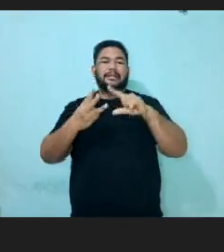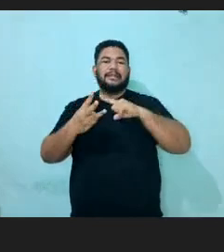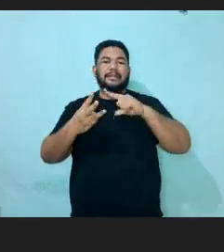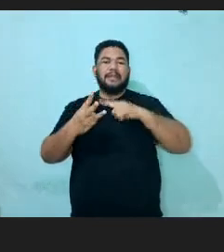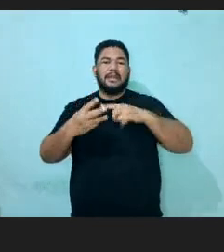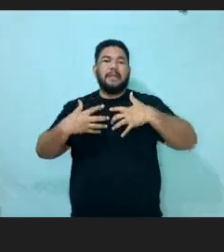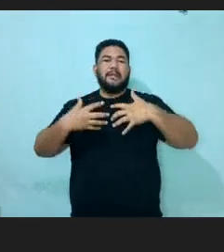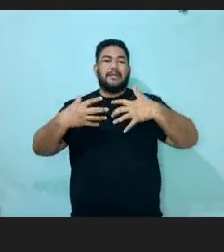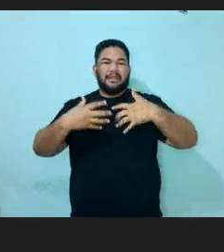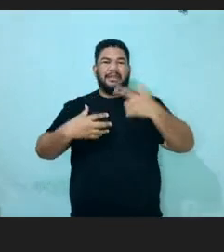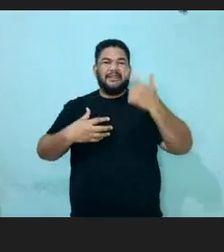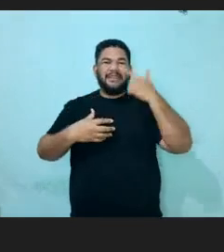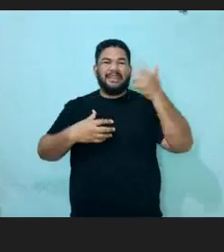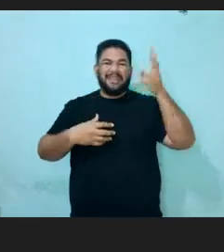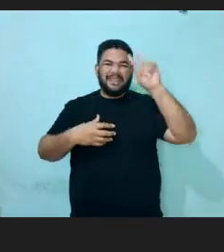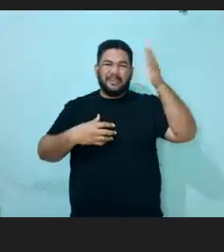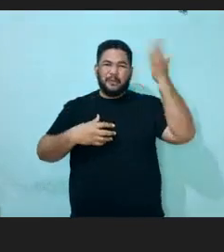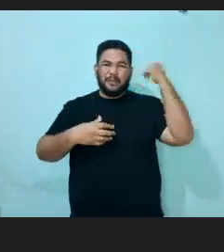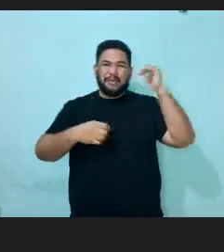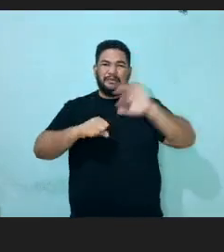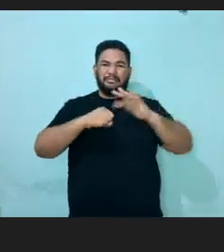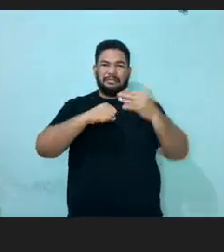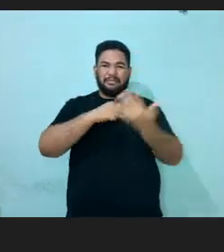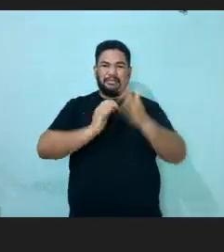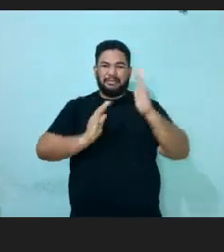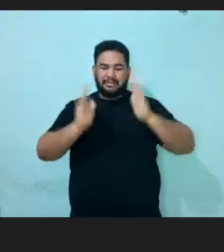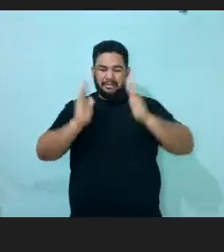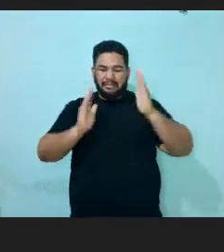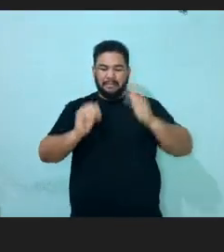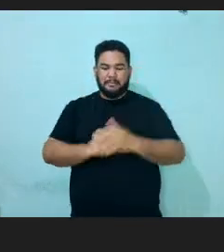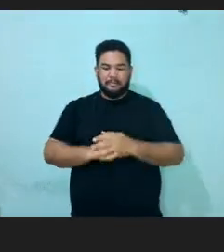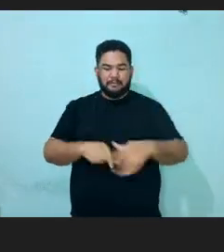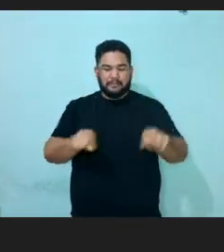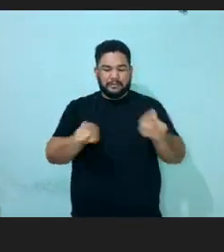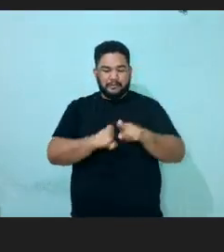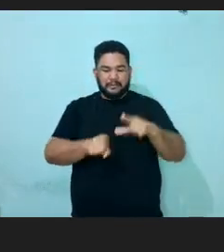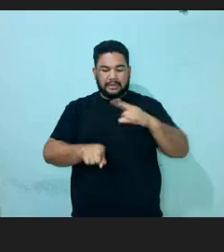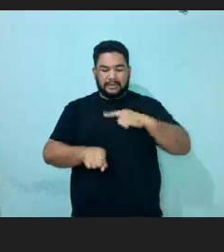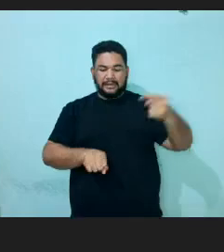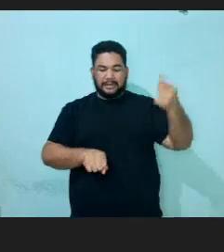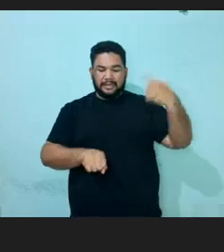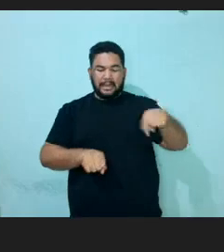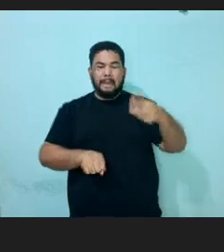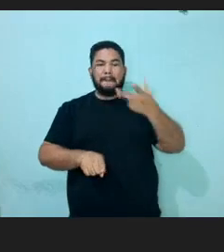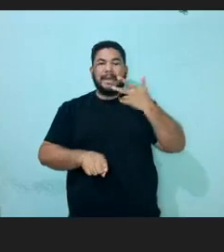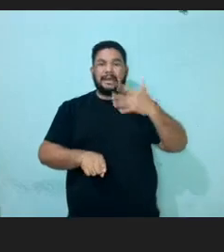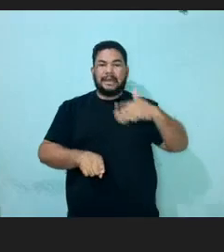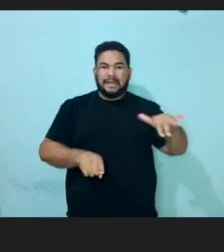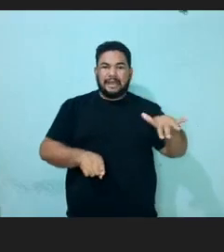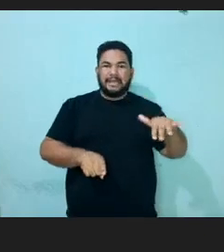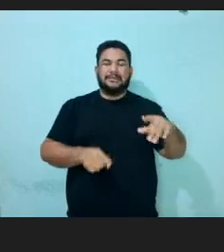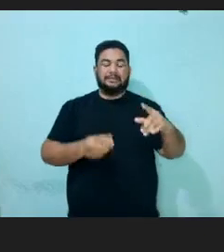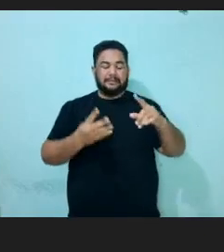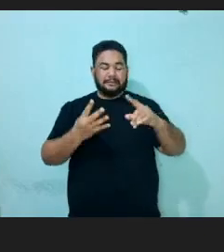a pediátrica, tem a esportiva, que está em evidência com a questão da Copa, dos jogadores,